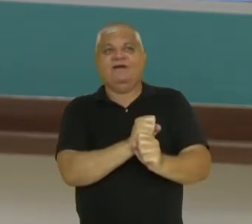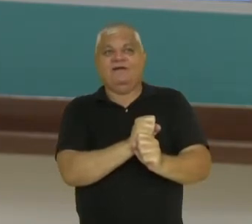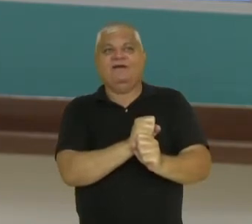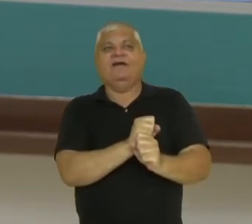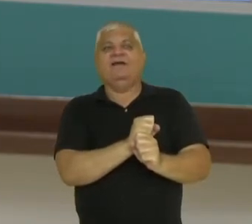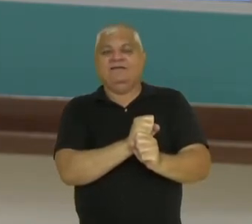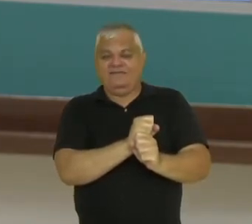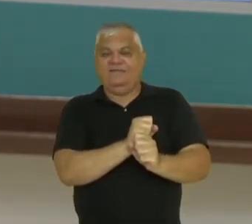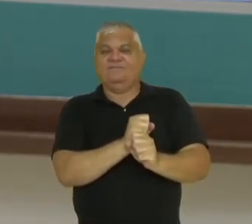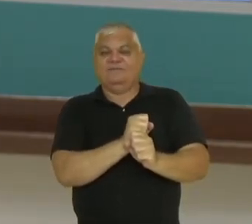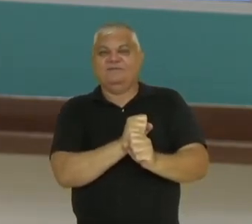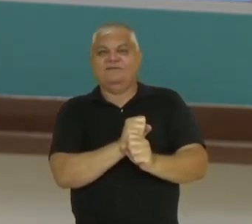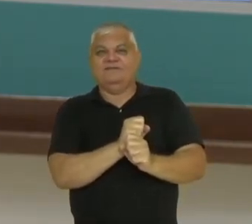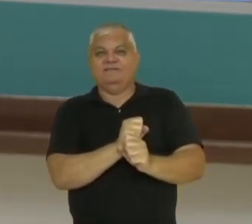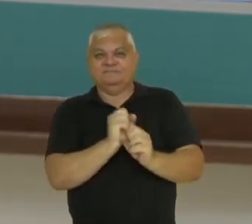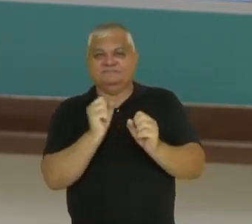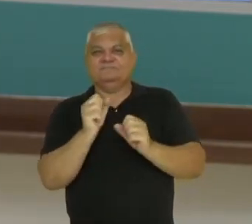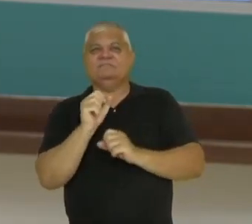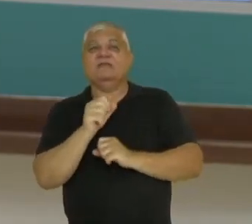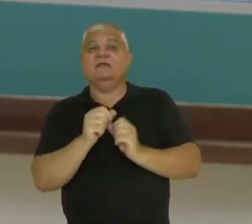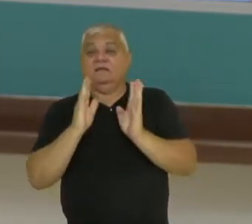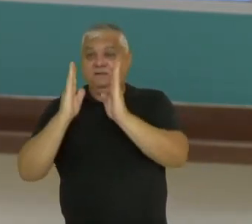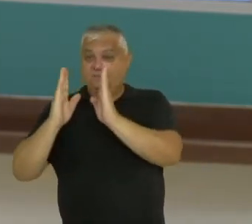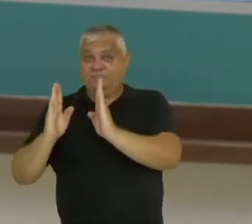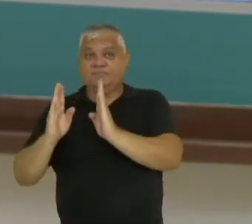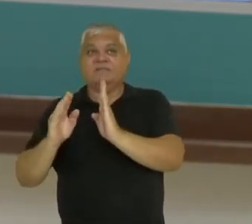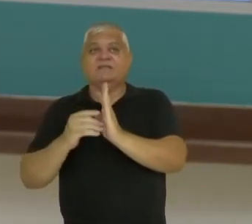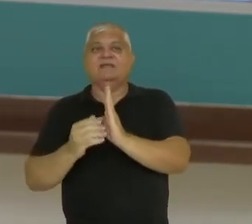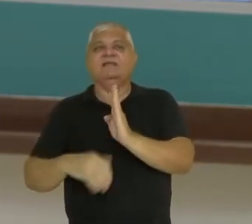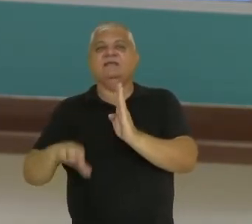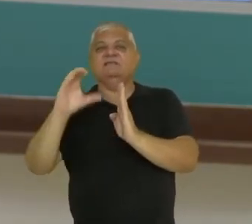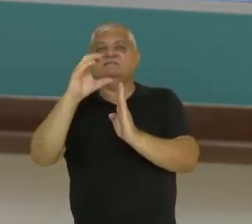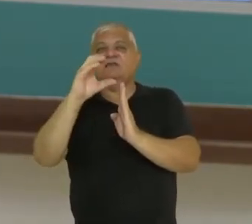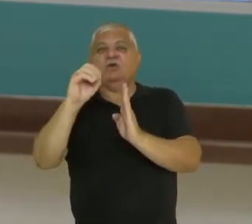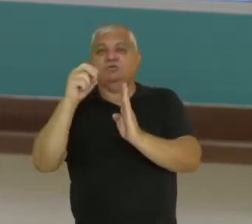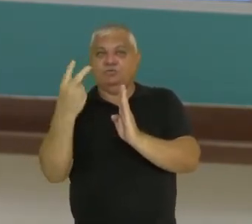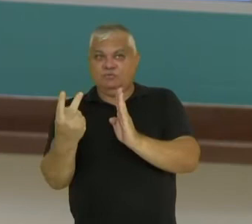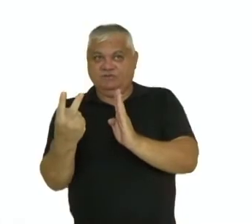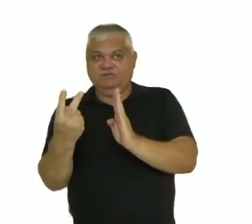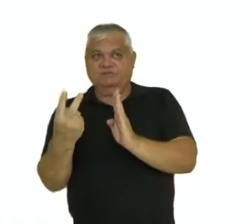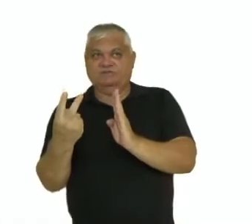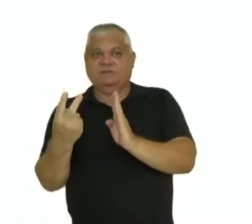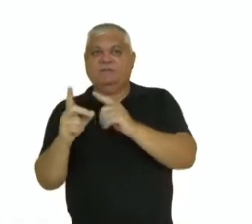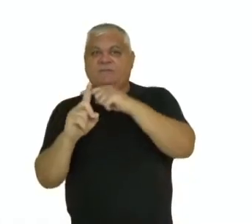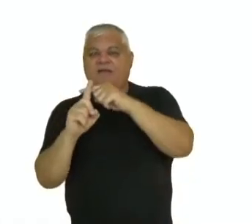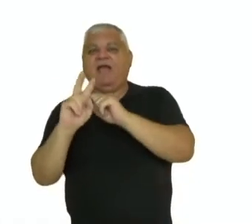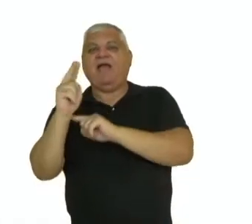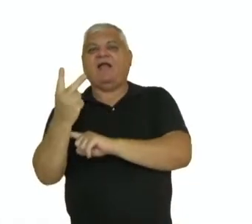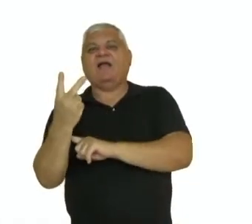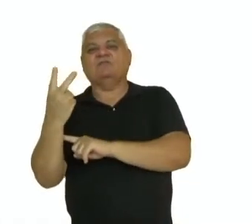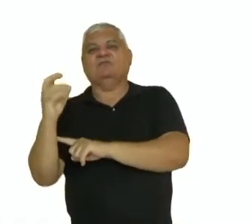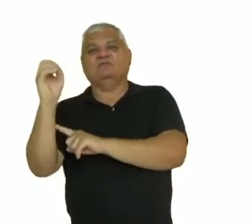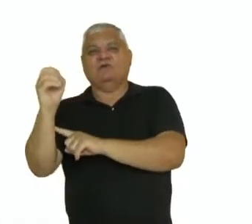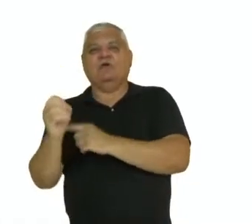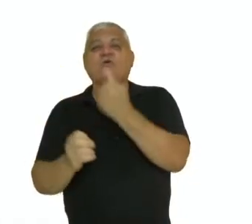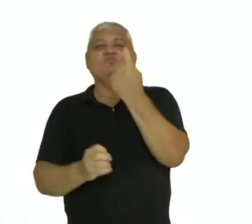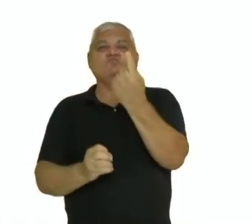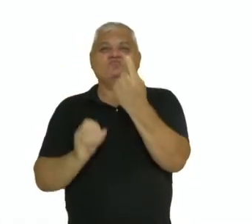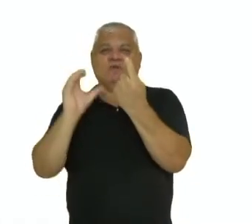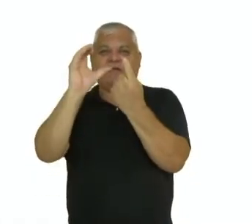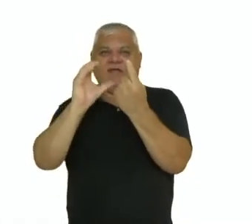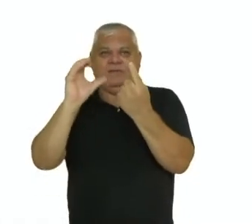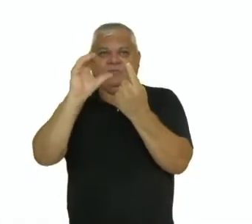substância com os 2 aqui da segunda. Lá do outro lado da seta eu vou ter CO2 e H2O. Então, tem um